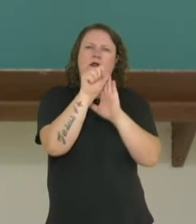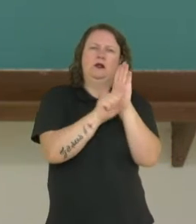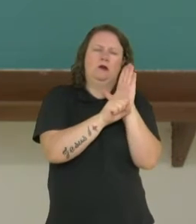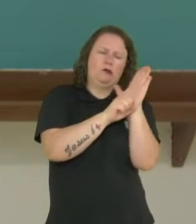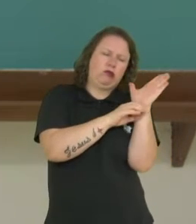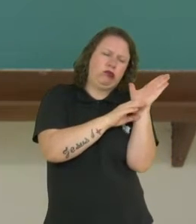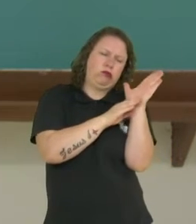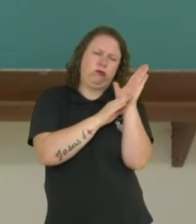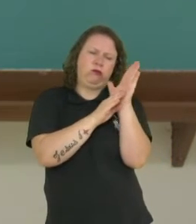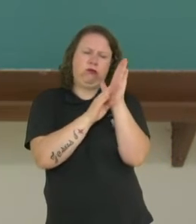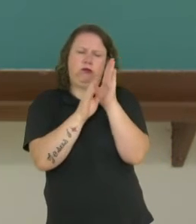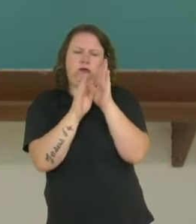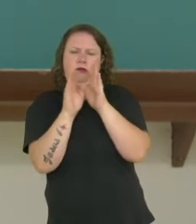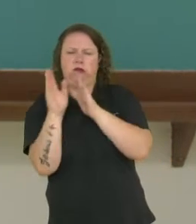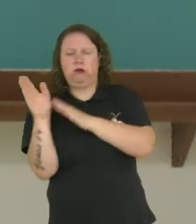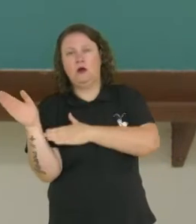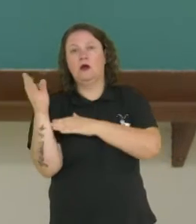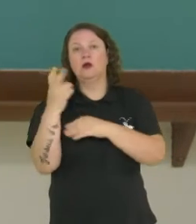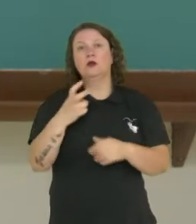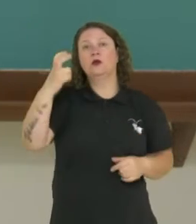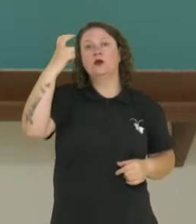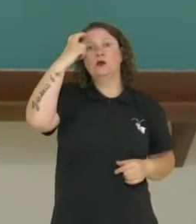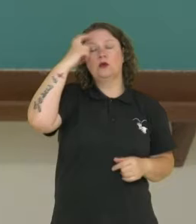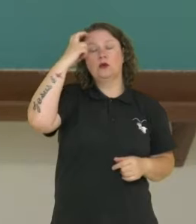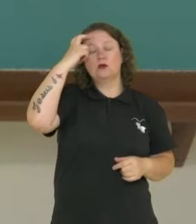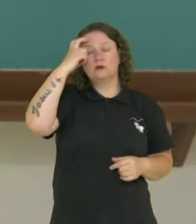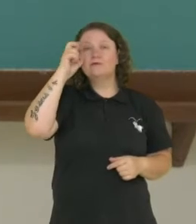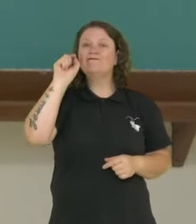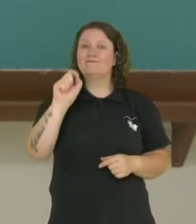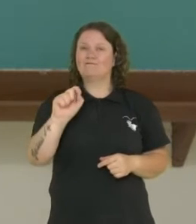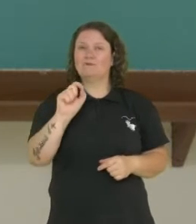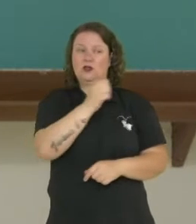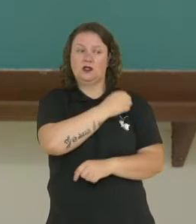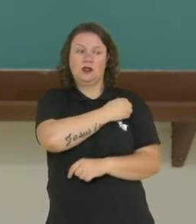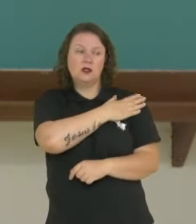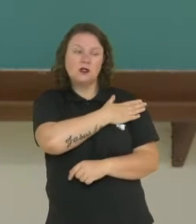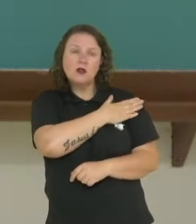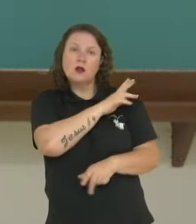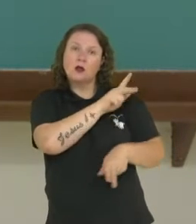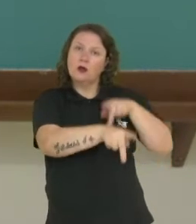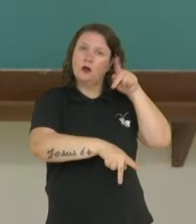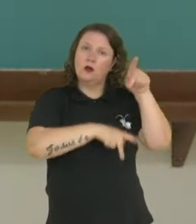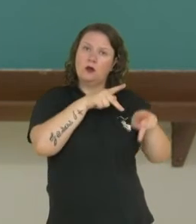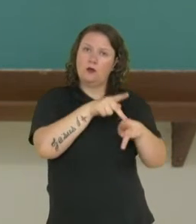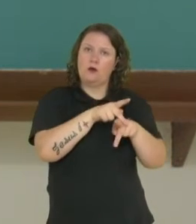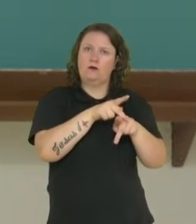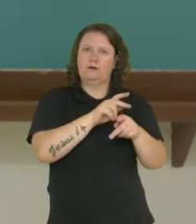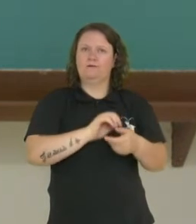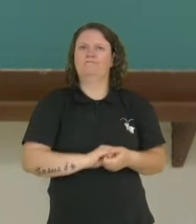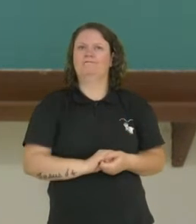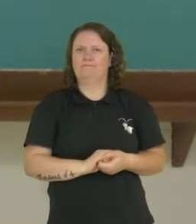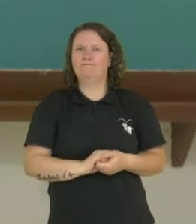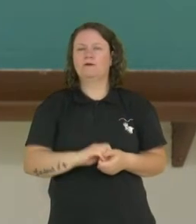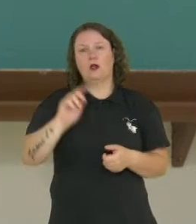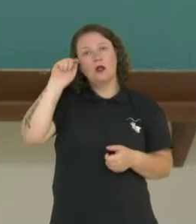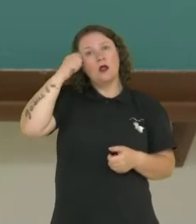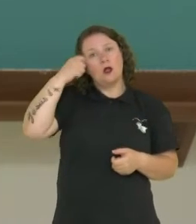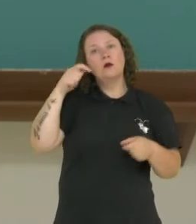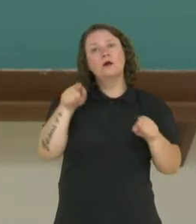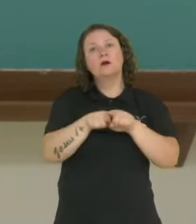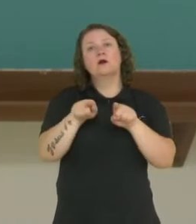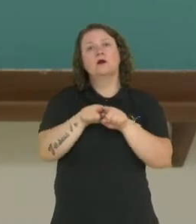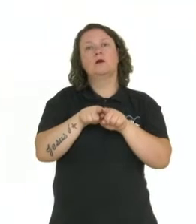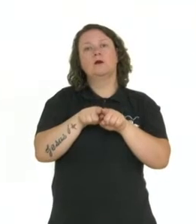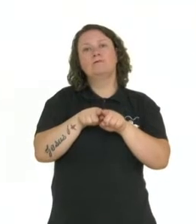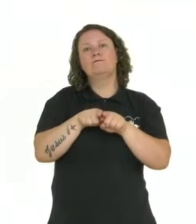com que, então, gerasse essa cultura, né, de discriminar a população negra naquele continente, tá bom? E, claro, na África do Sul não